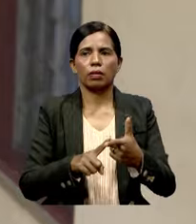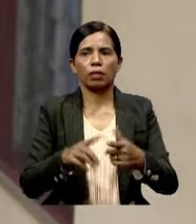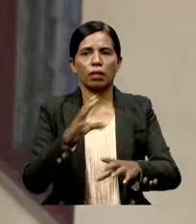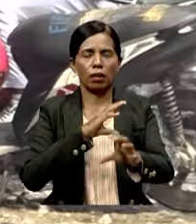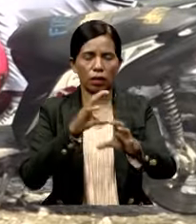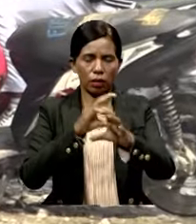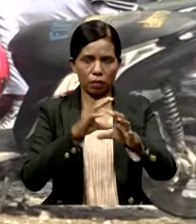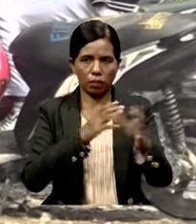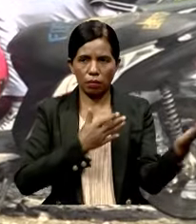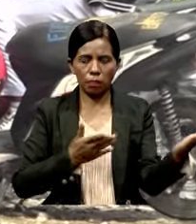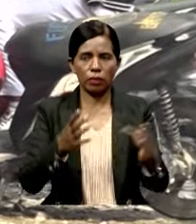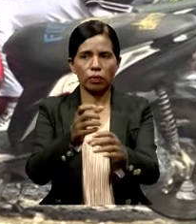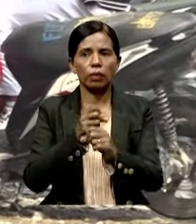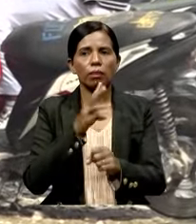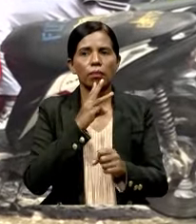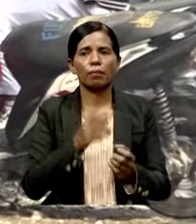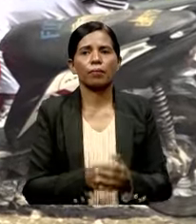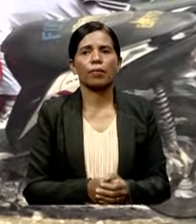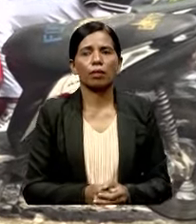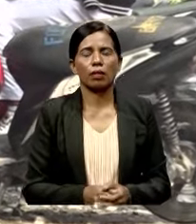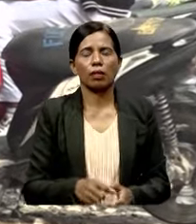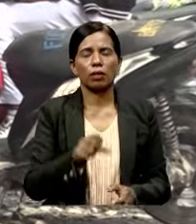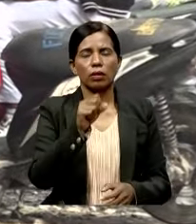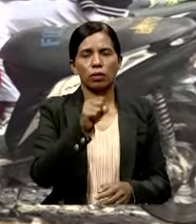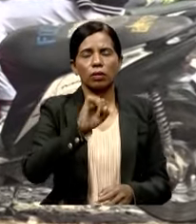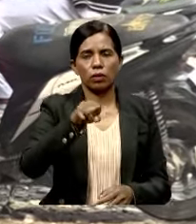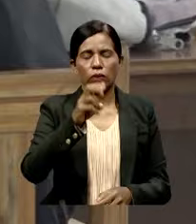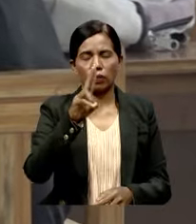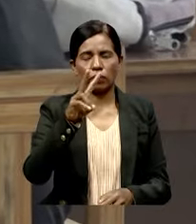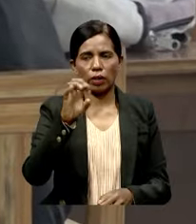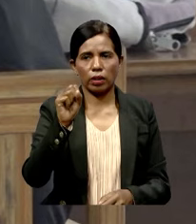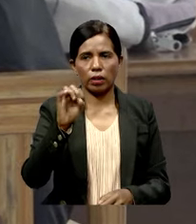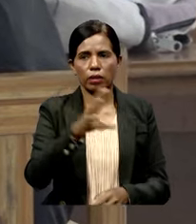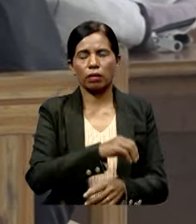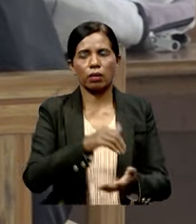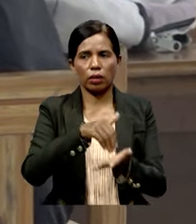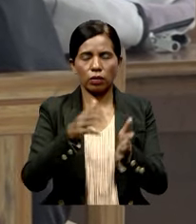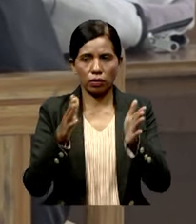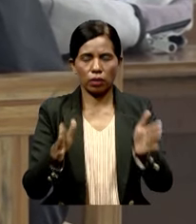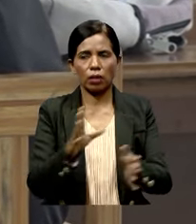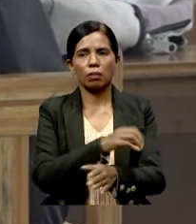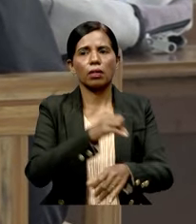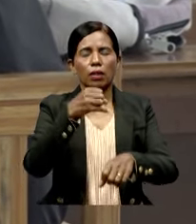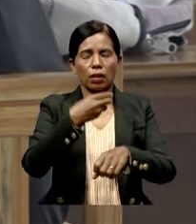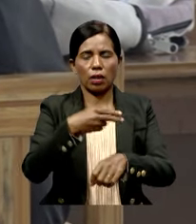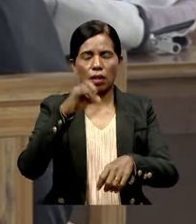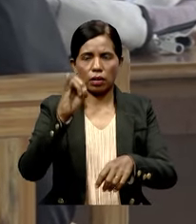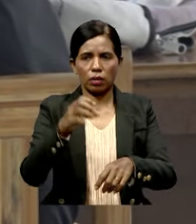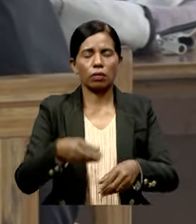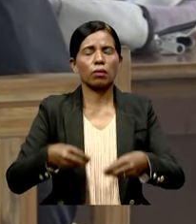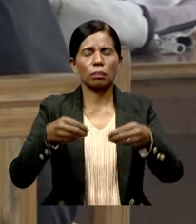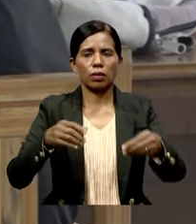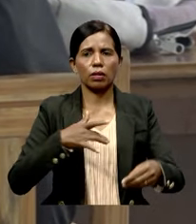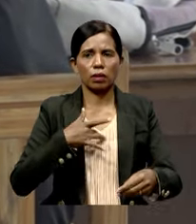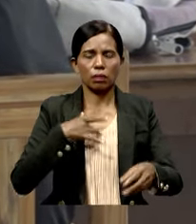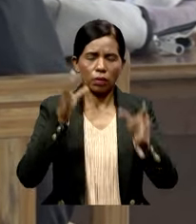mai supa. Soren Seluk, Juvencio Acacio Ximenes, estudante do Departamento de Relação Internacional, expressa mos nia